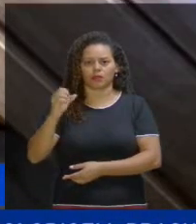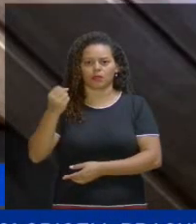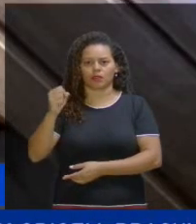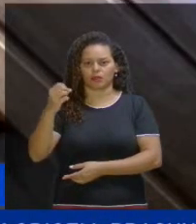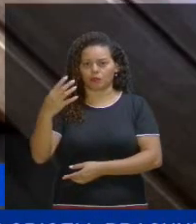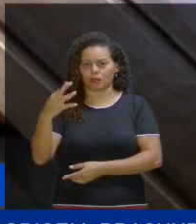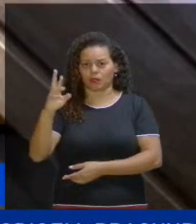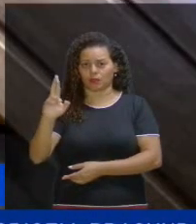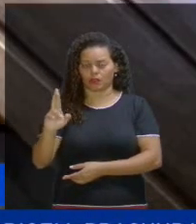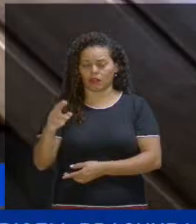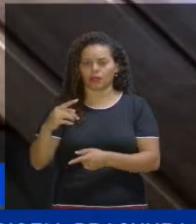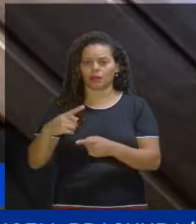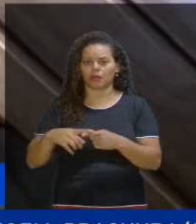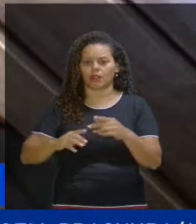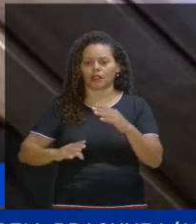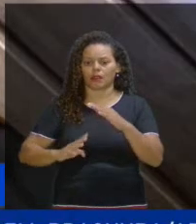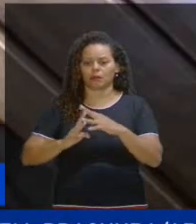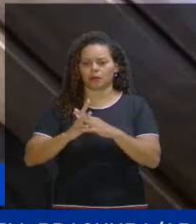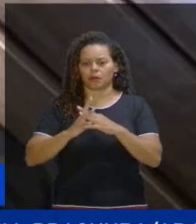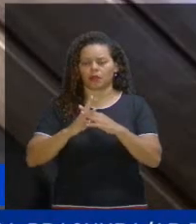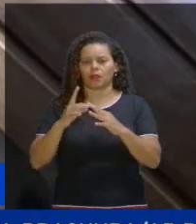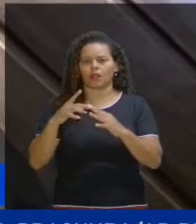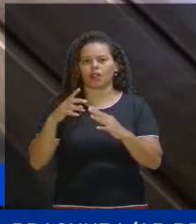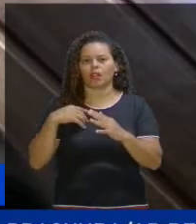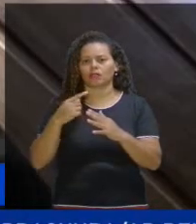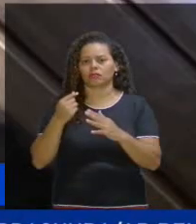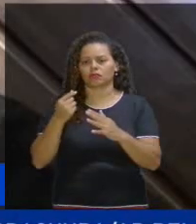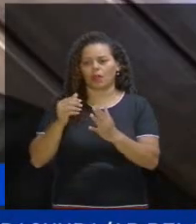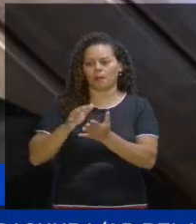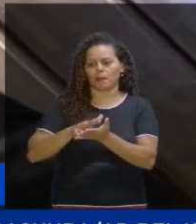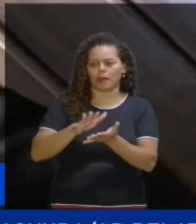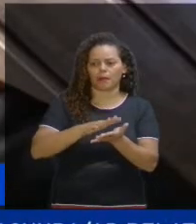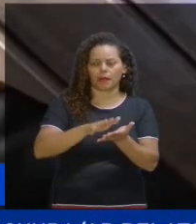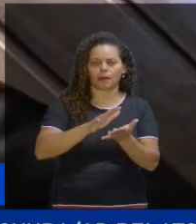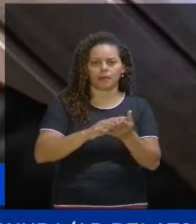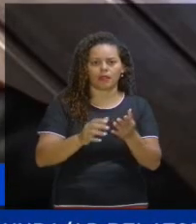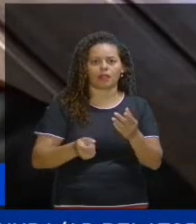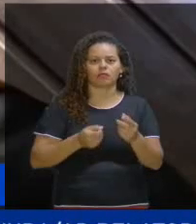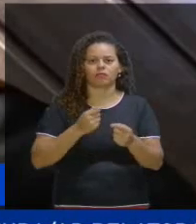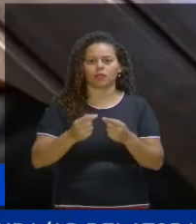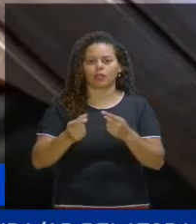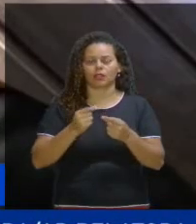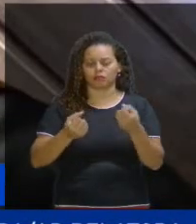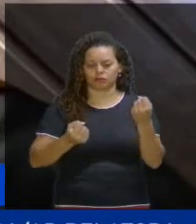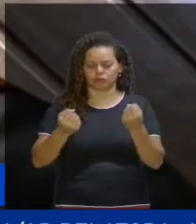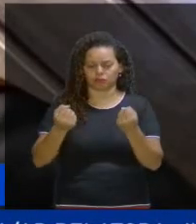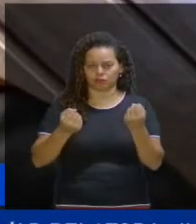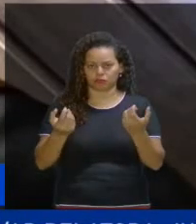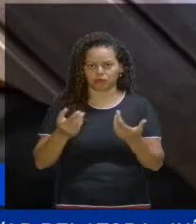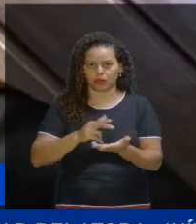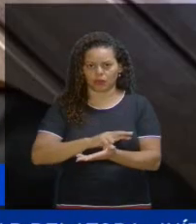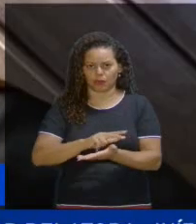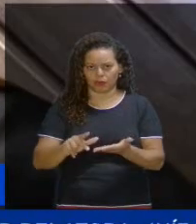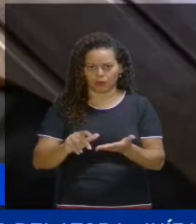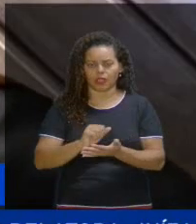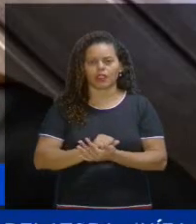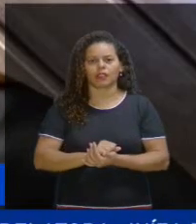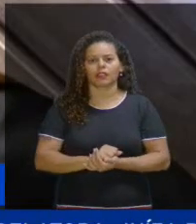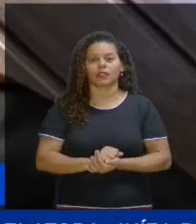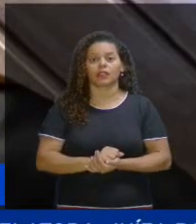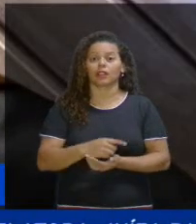1.034,80, em razão da extrapolação do limite de gastos com aluguel de veículos. O recorrente alegou, em